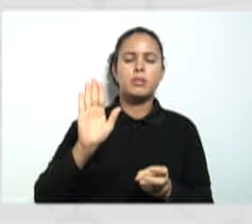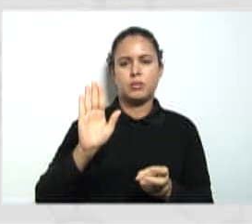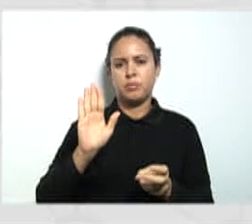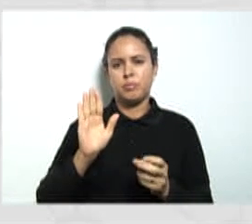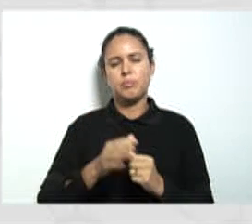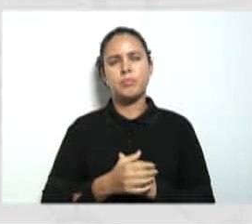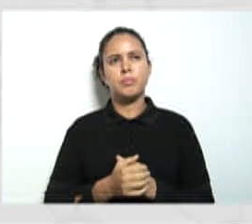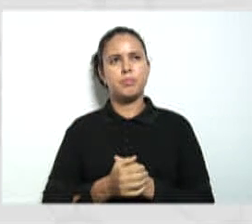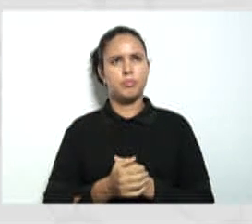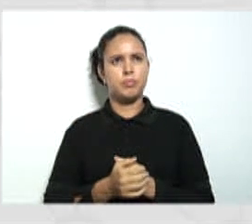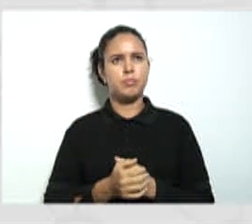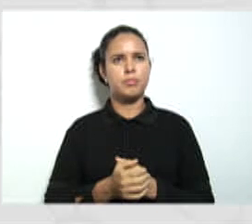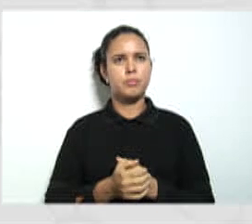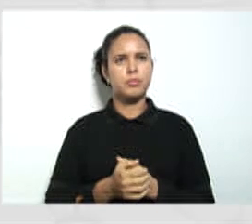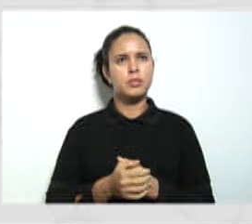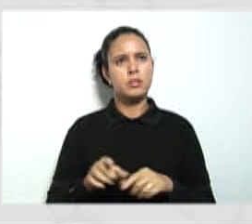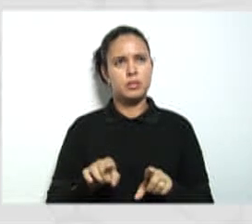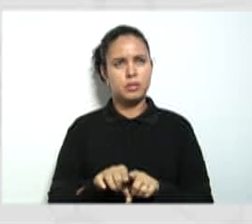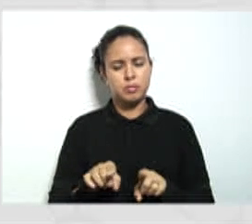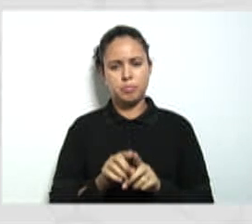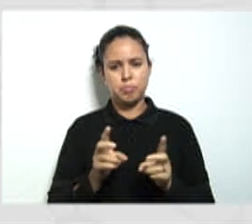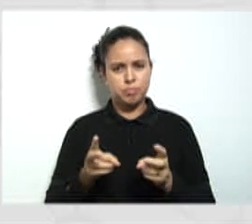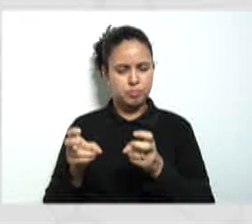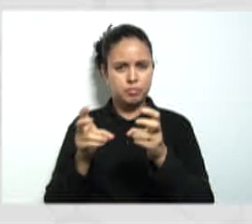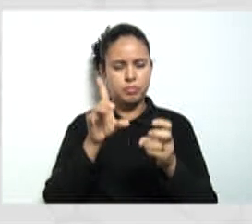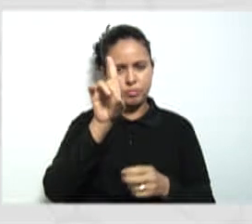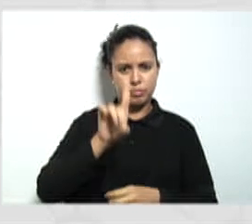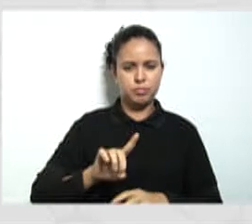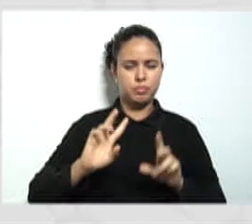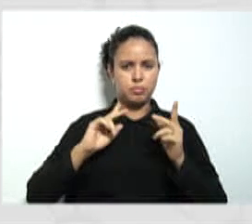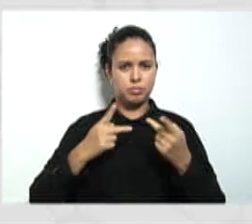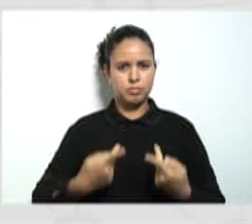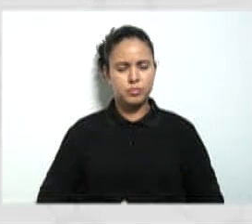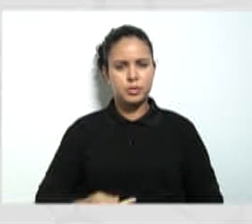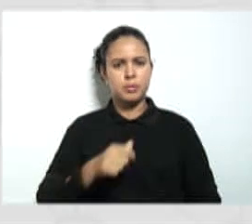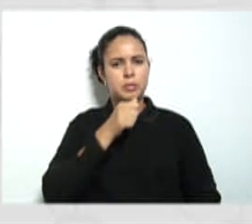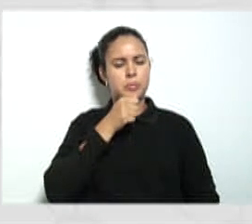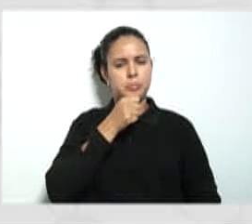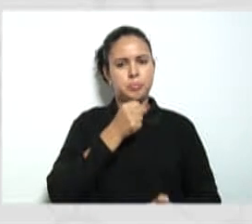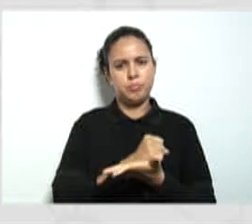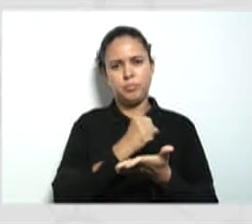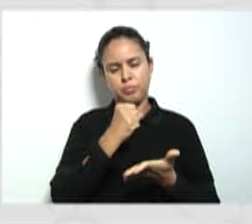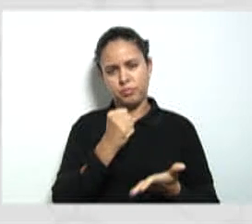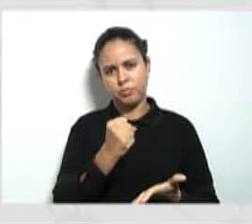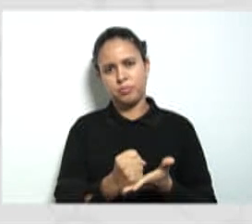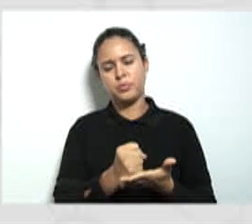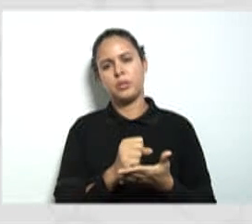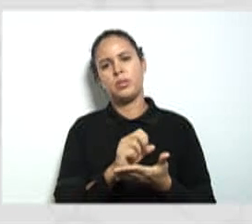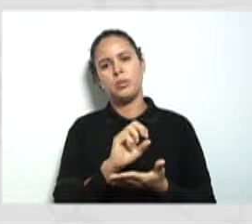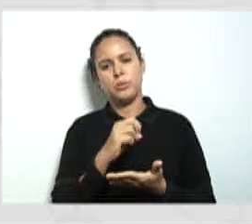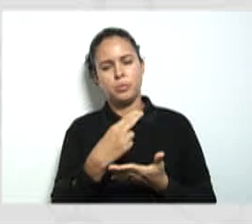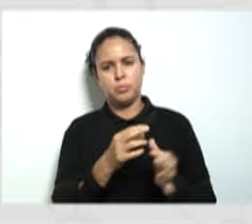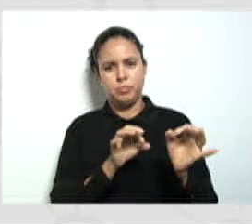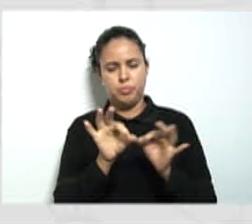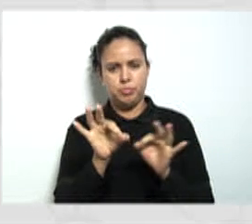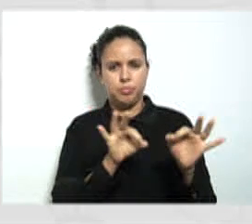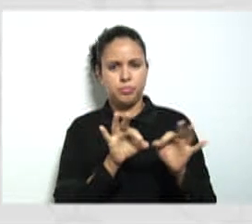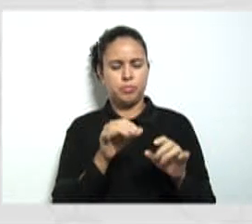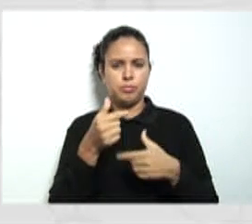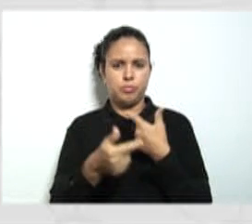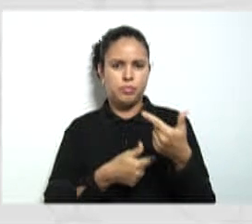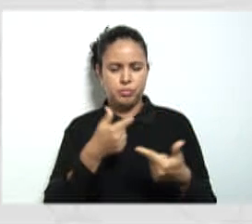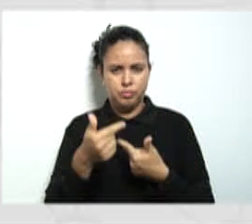subhumana, explorando ainda seus direitos humanos, sem regularização ou organização trabalhista e em